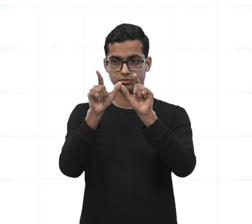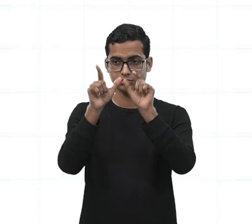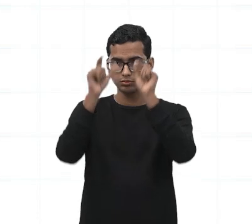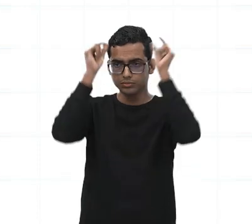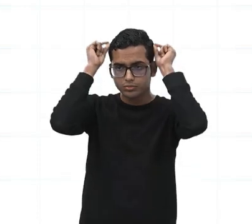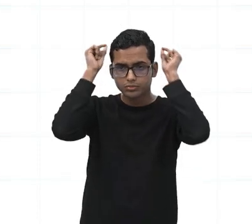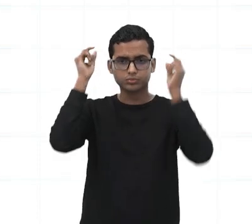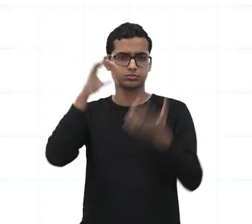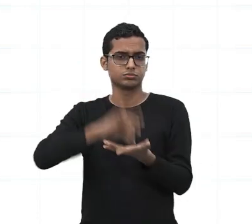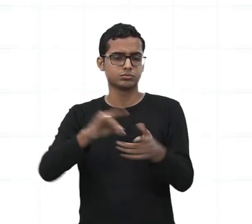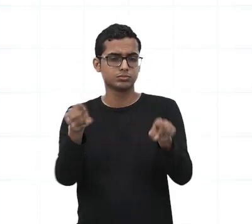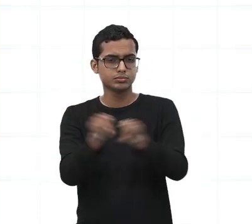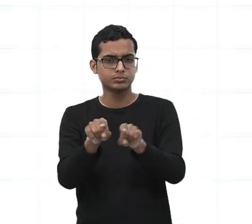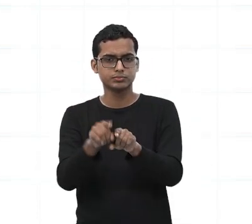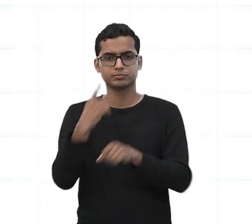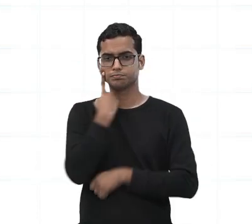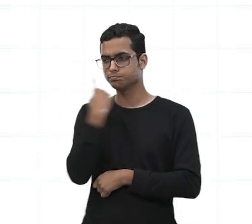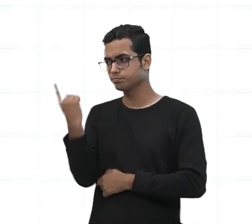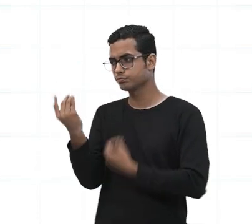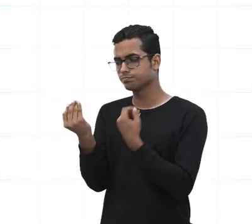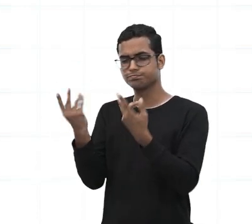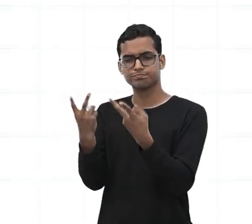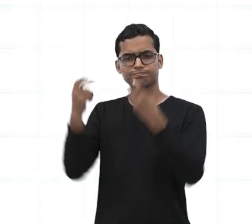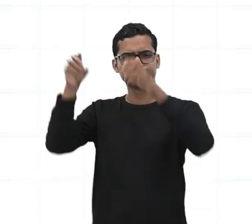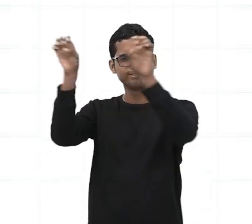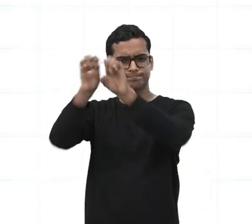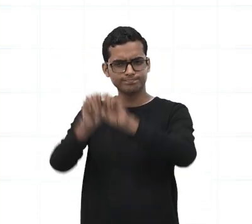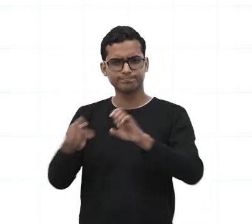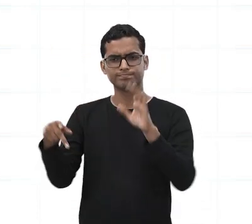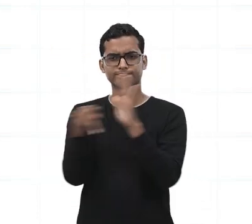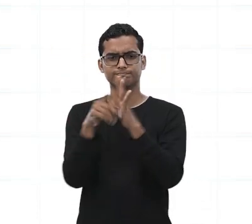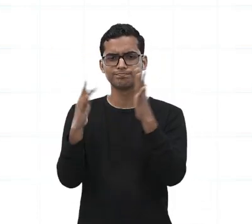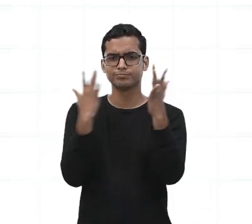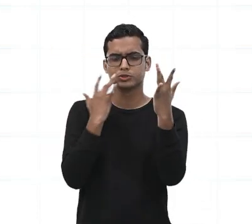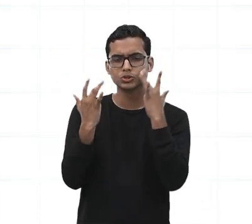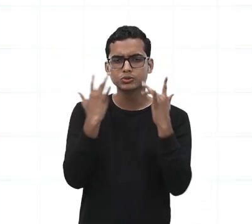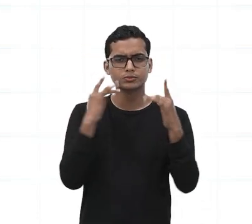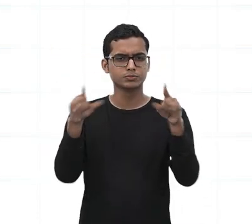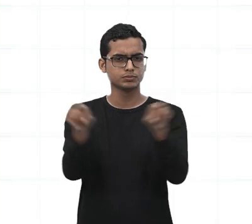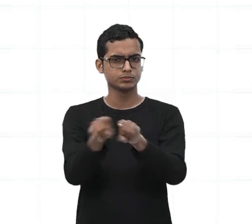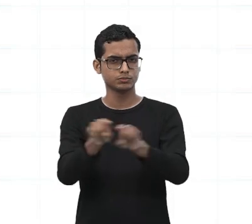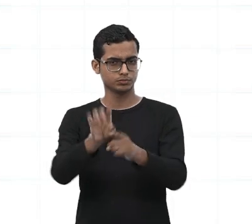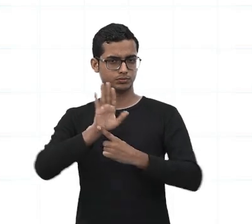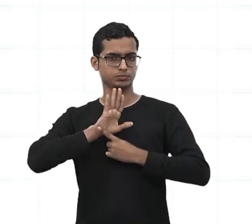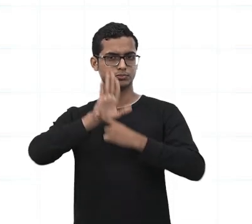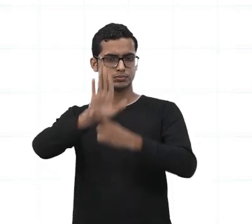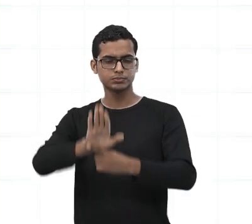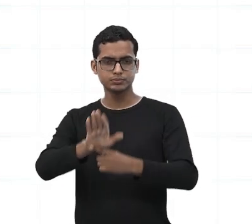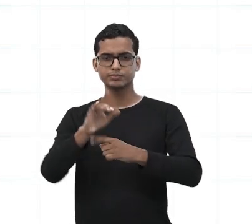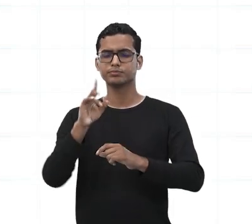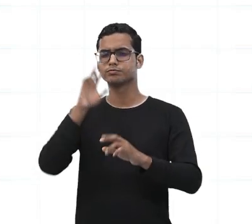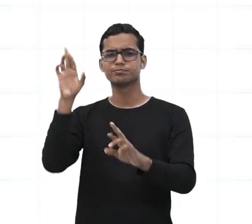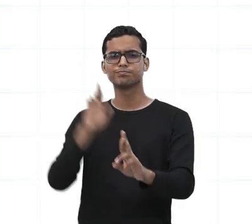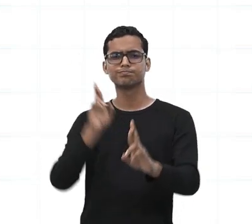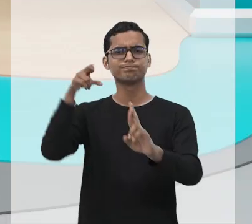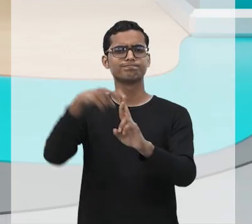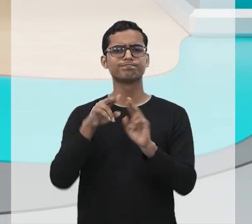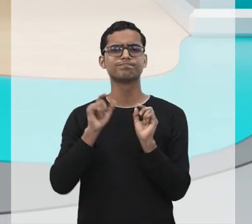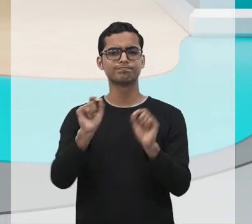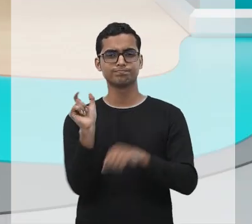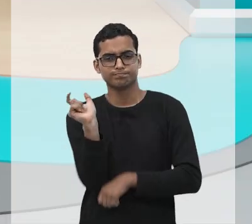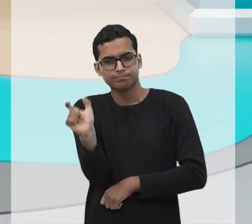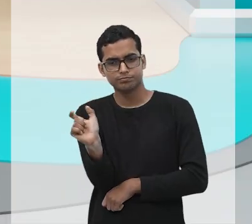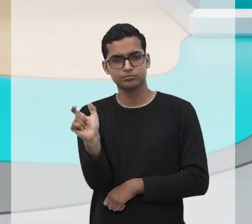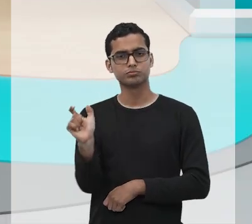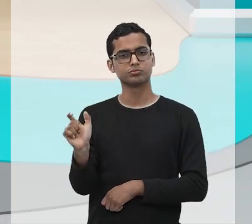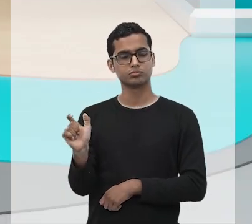a estrutura do teatro. Então, quando a gente fala a palavra teatro, eu posso estar me referindo